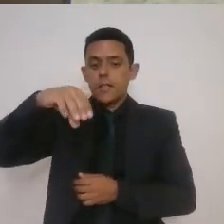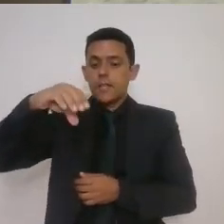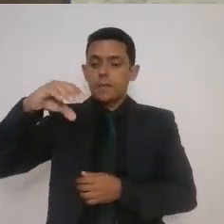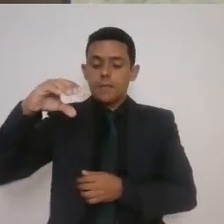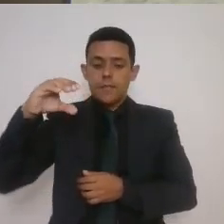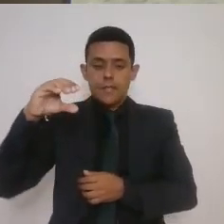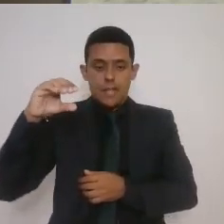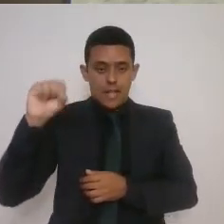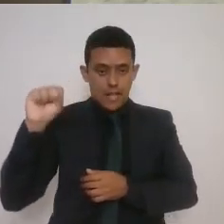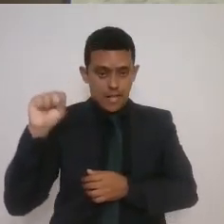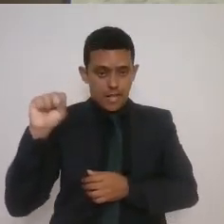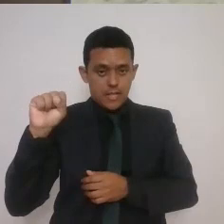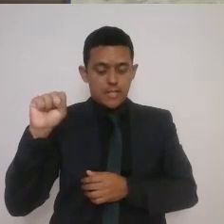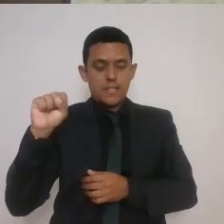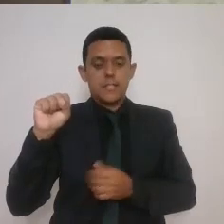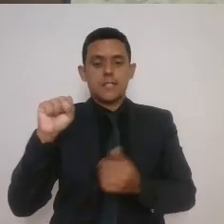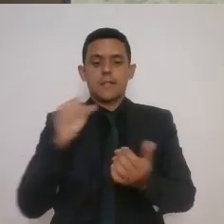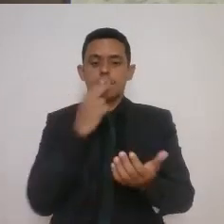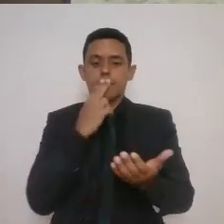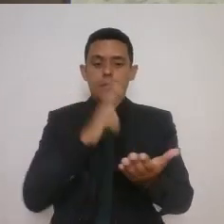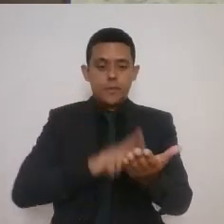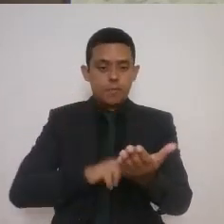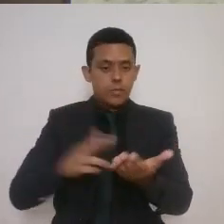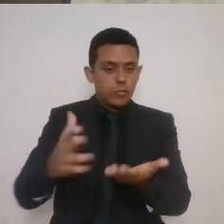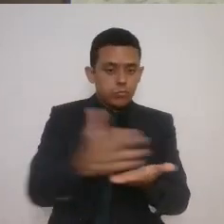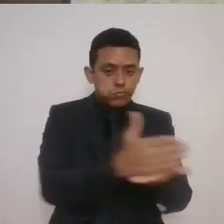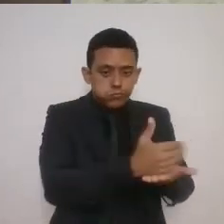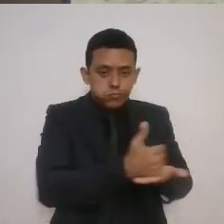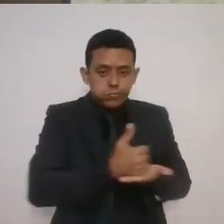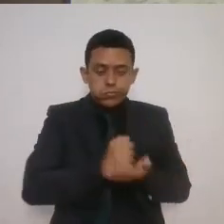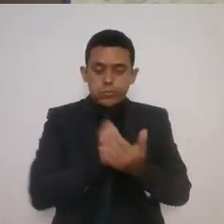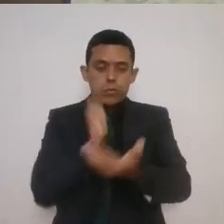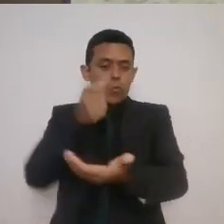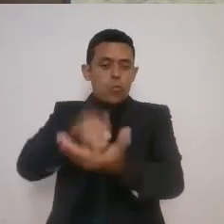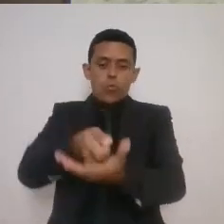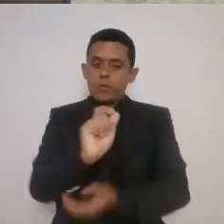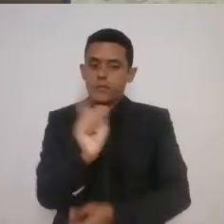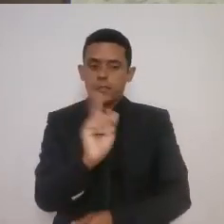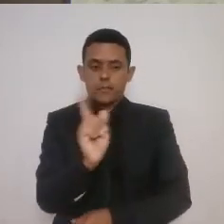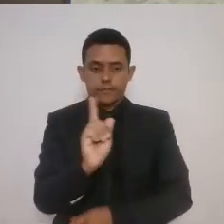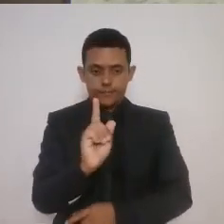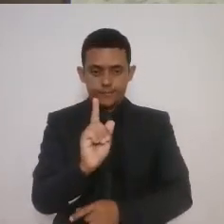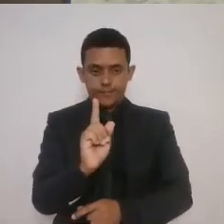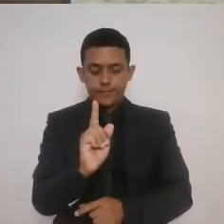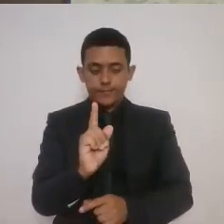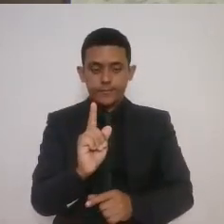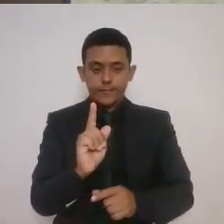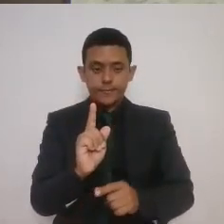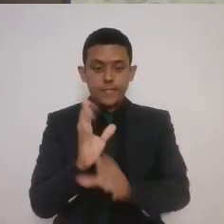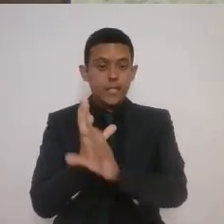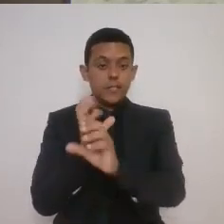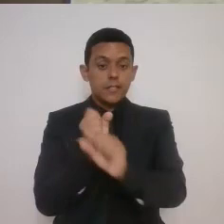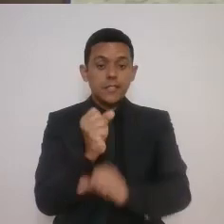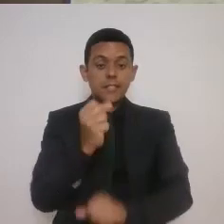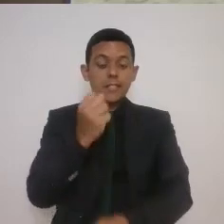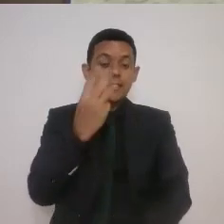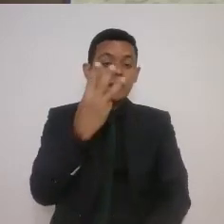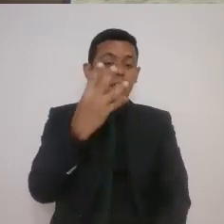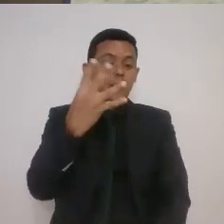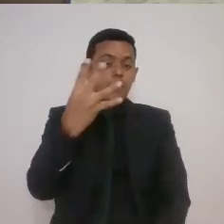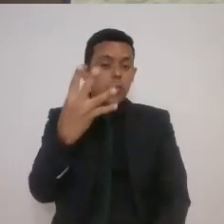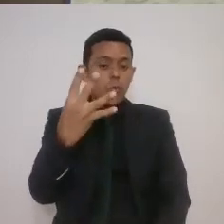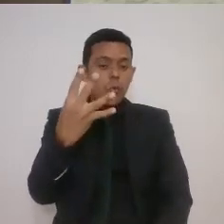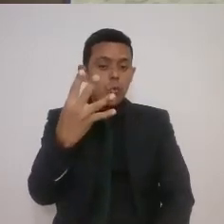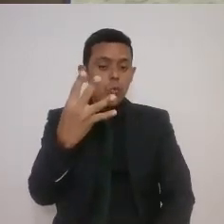fiscal. E existem 34 inquéritos policiais instaurados no ano de 2020